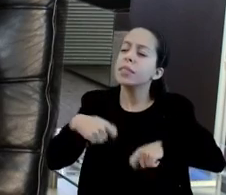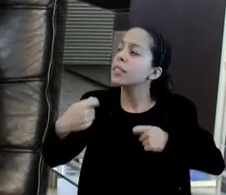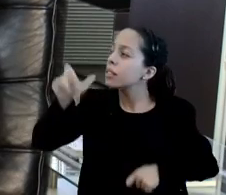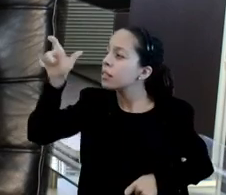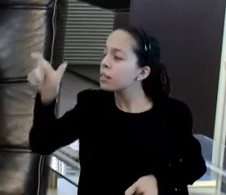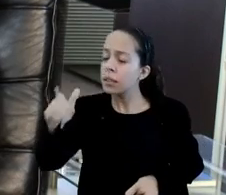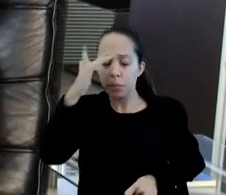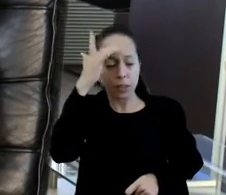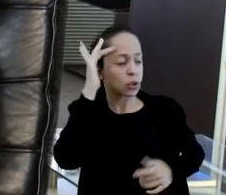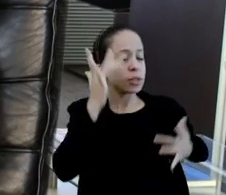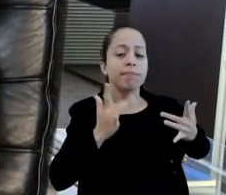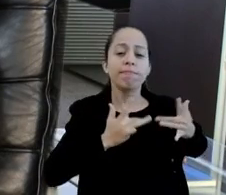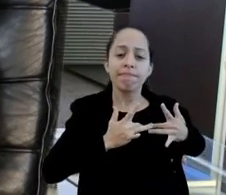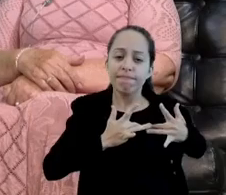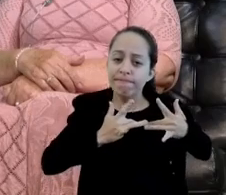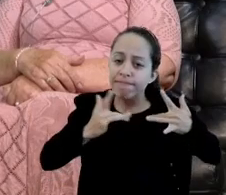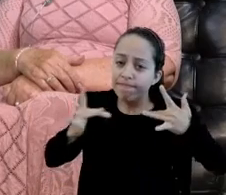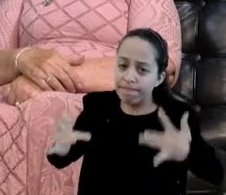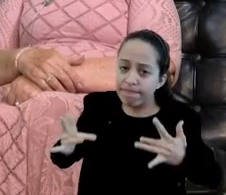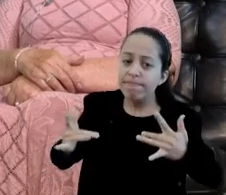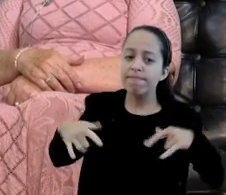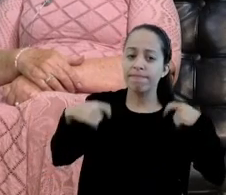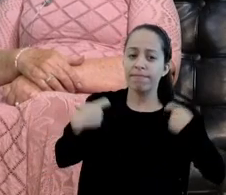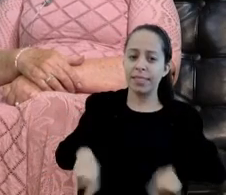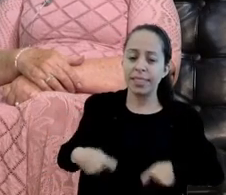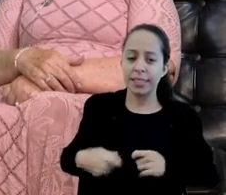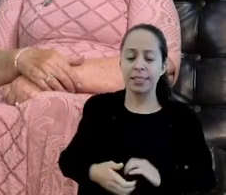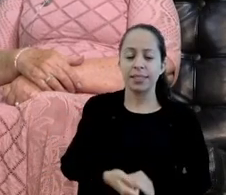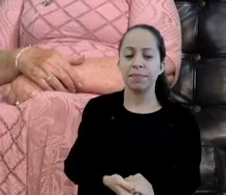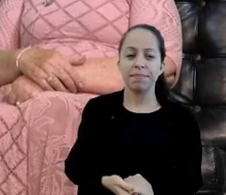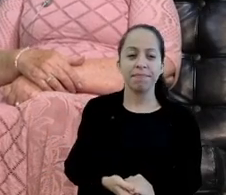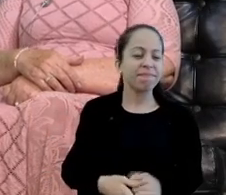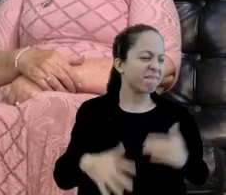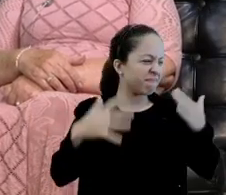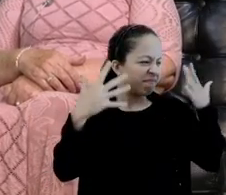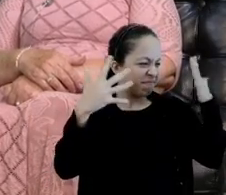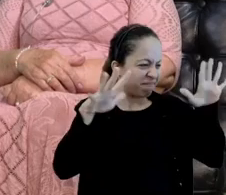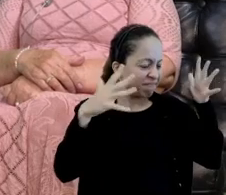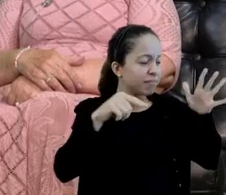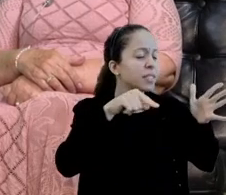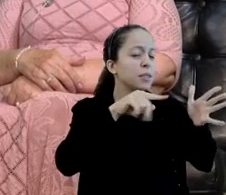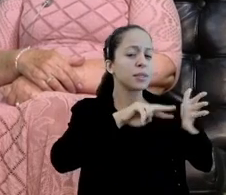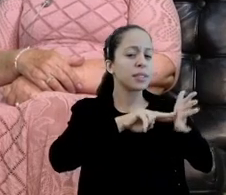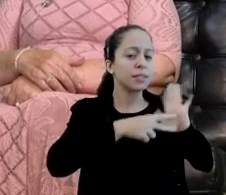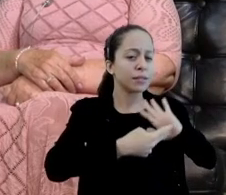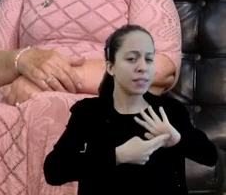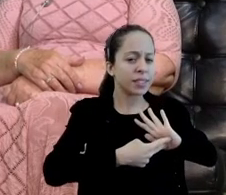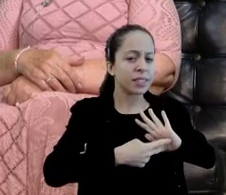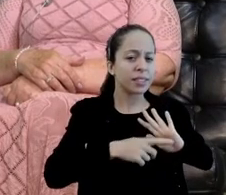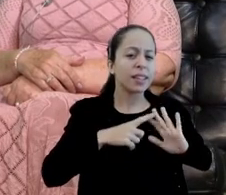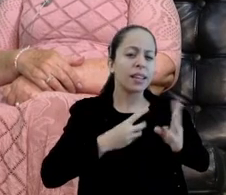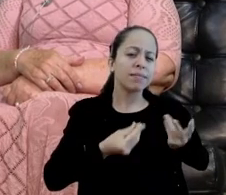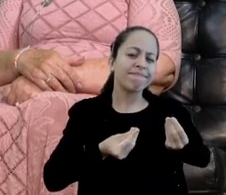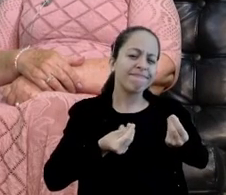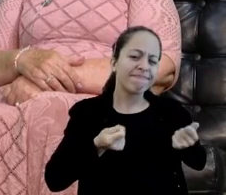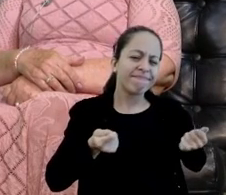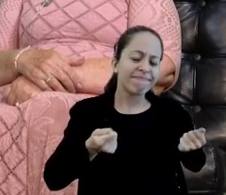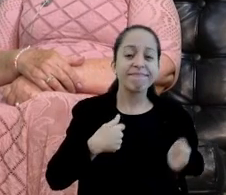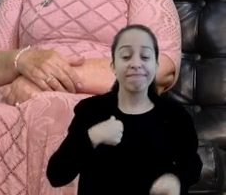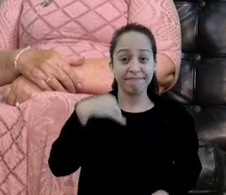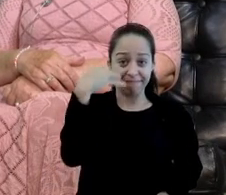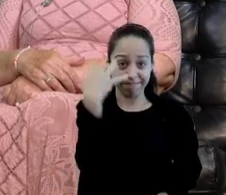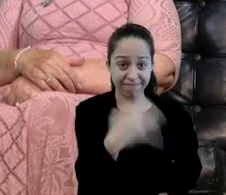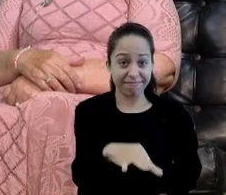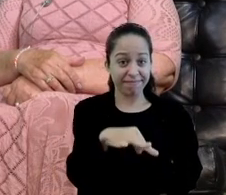olhar solidário. Parabéns, é sensibilidade, né? Isso. E eu tenho certeza que neste momento muitas